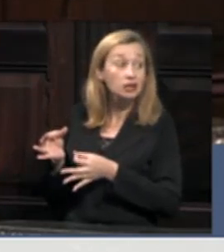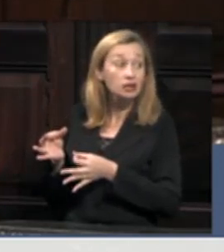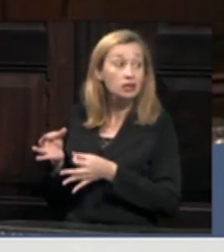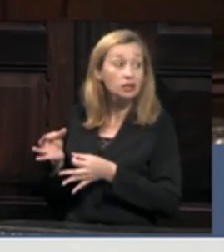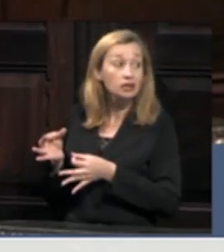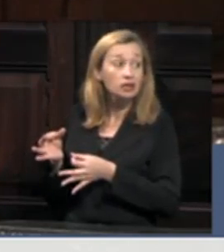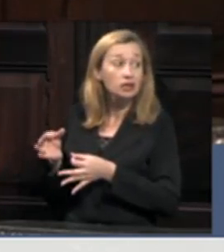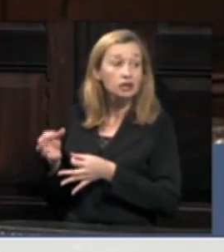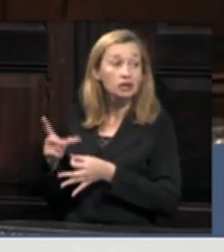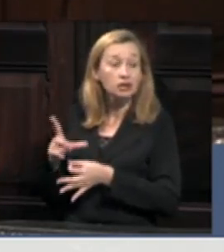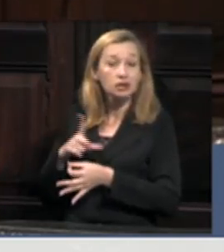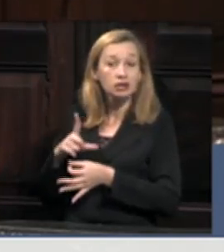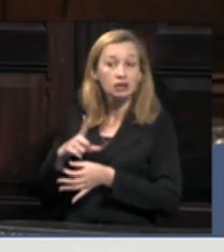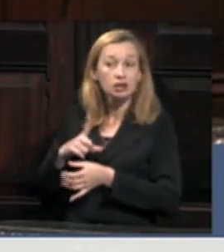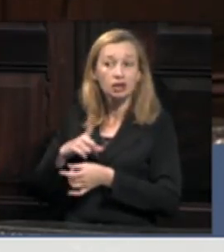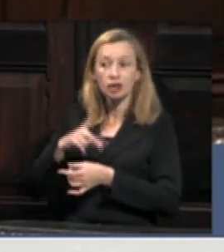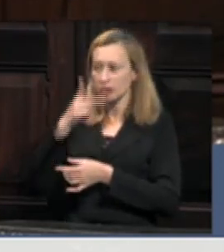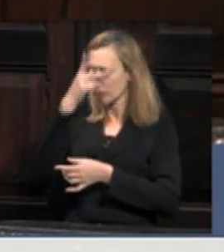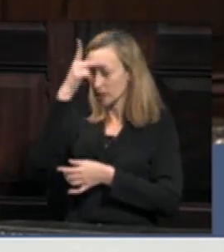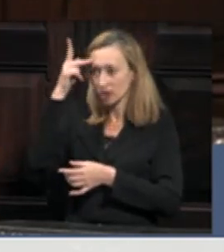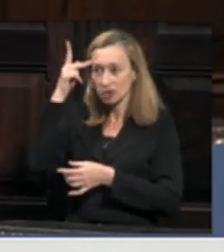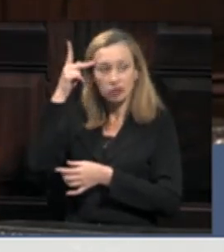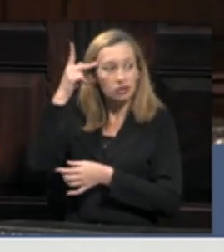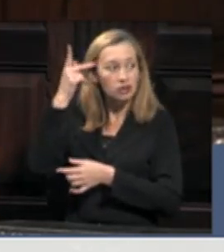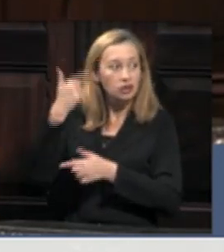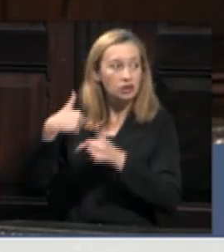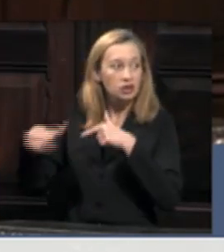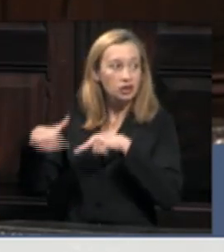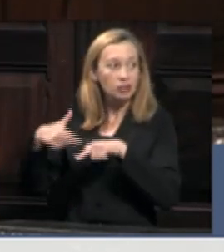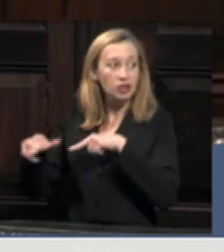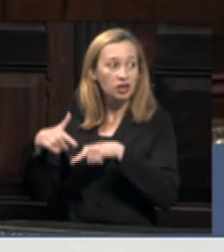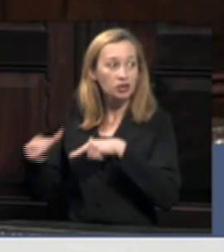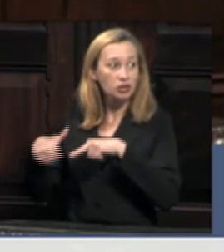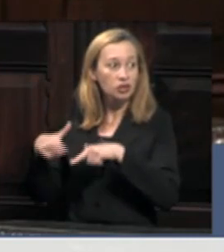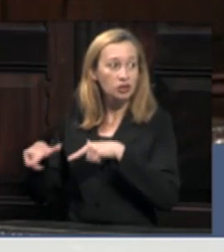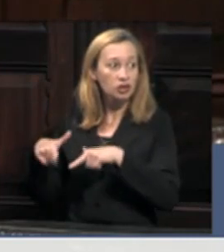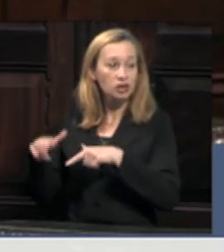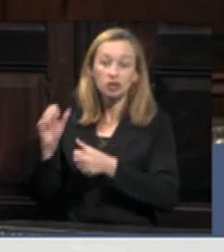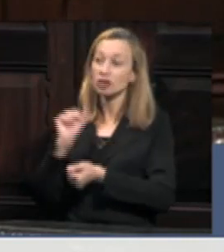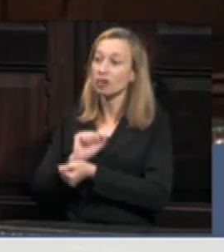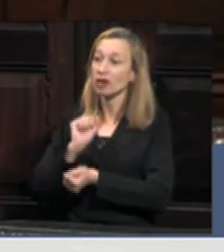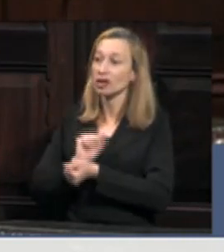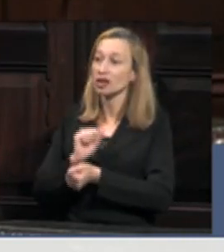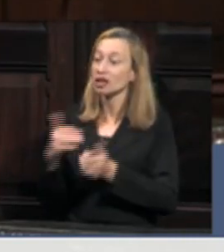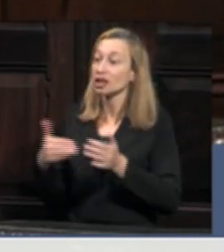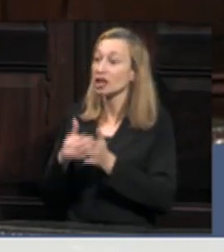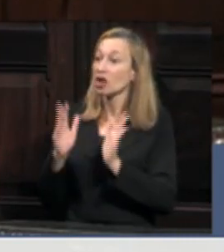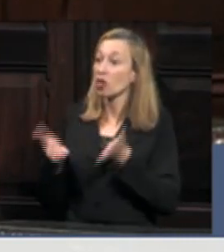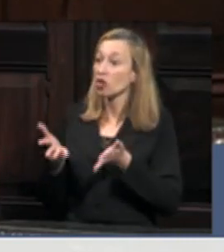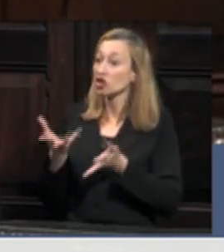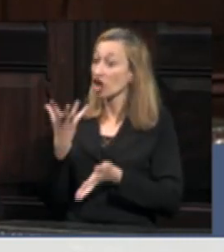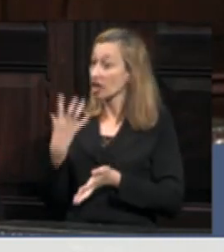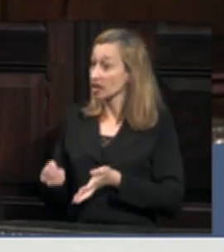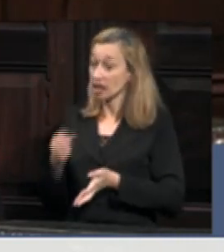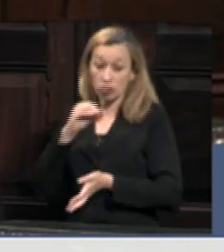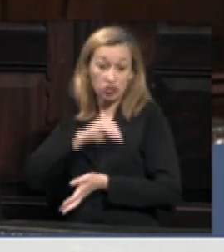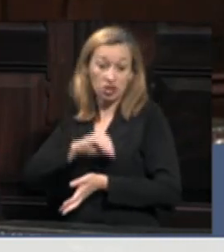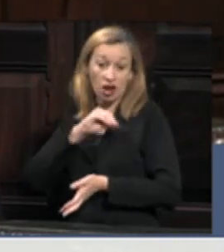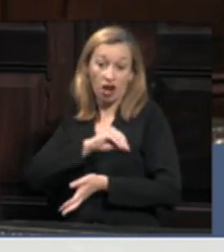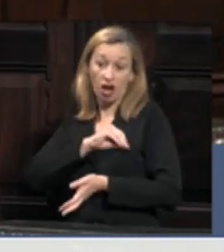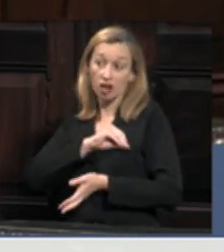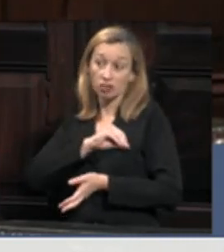trabalhadores terceirizados, que desempenham as mesmas funções, que recebem um salário que está na mesma